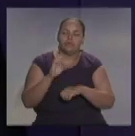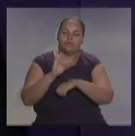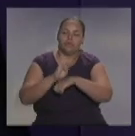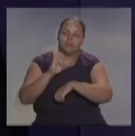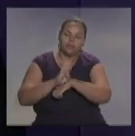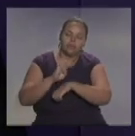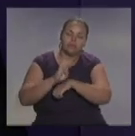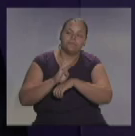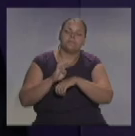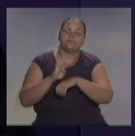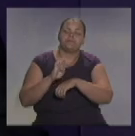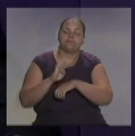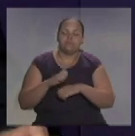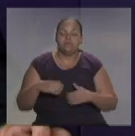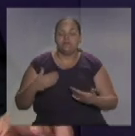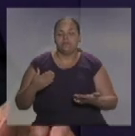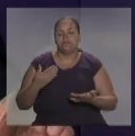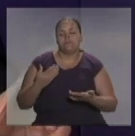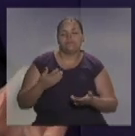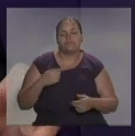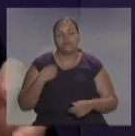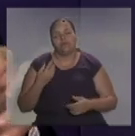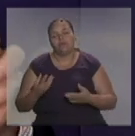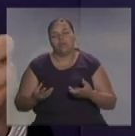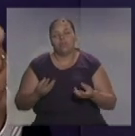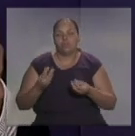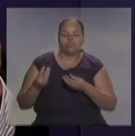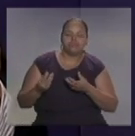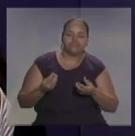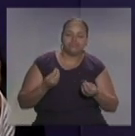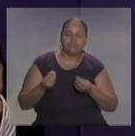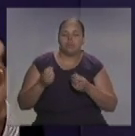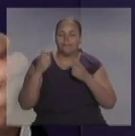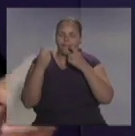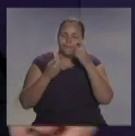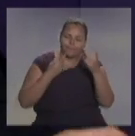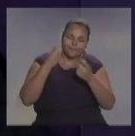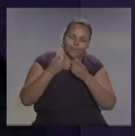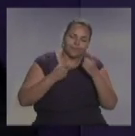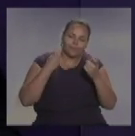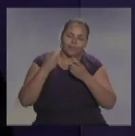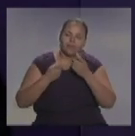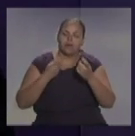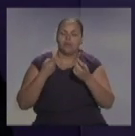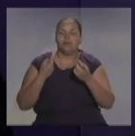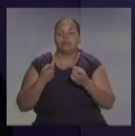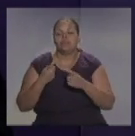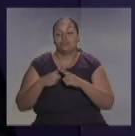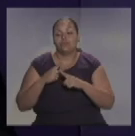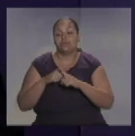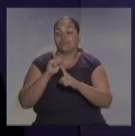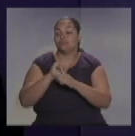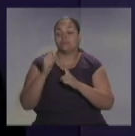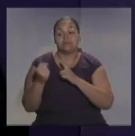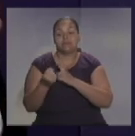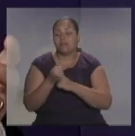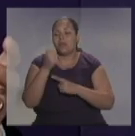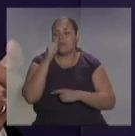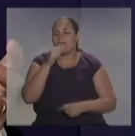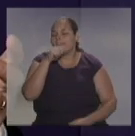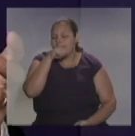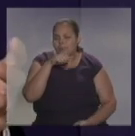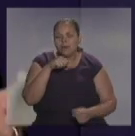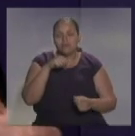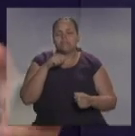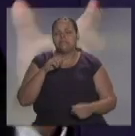Estado e a gente fica assim muito preocupado, gente, porque a sociedade, essas